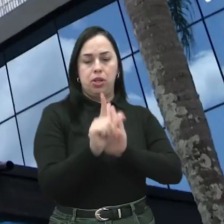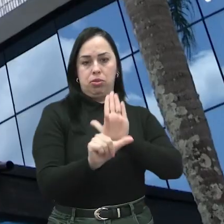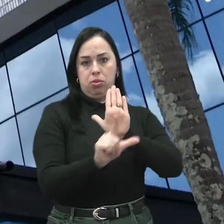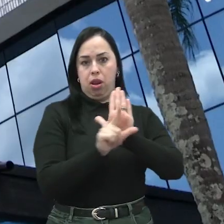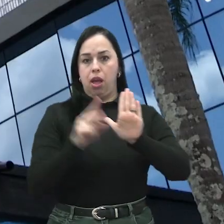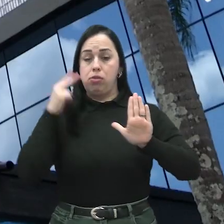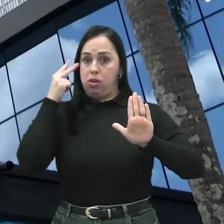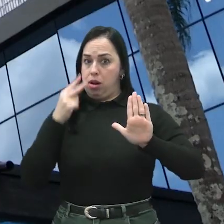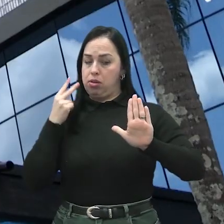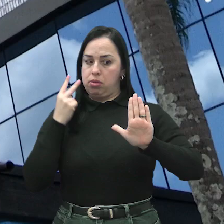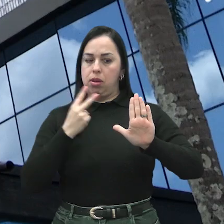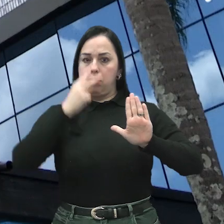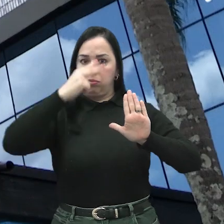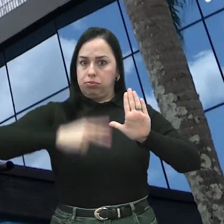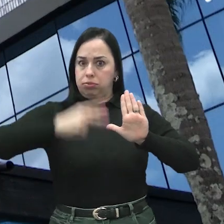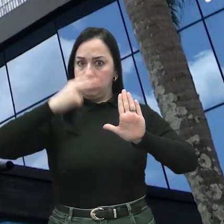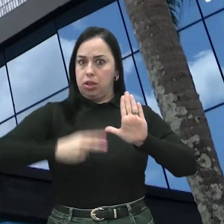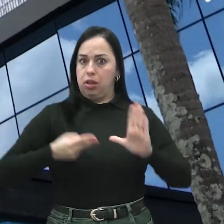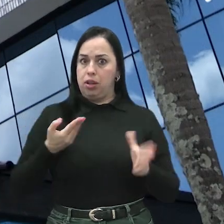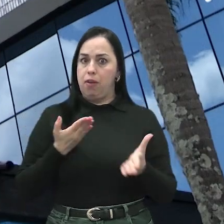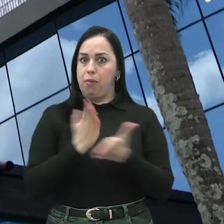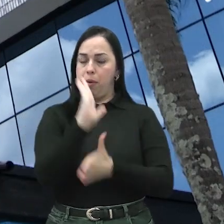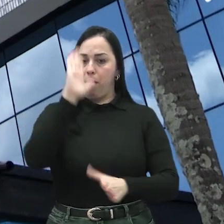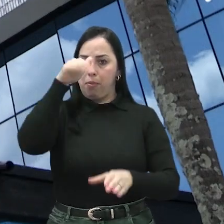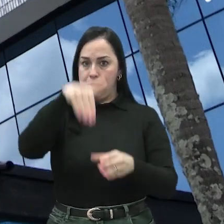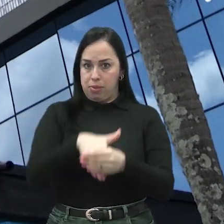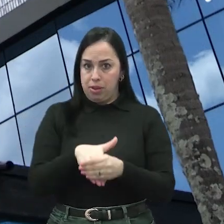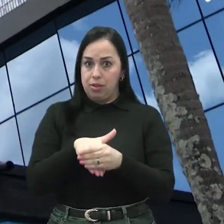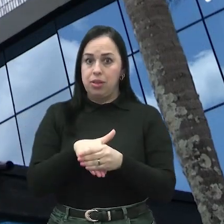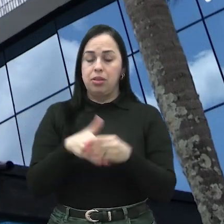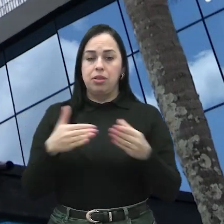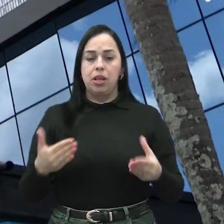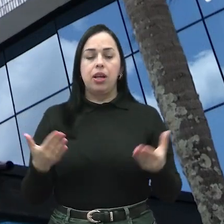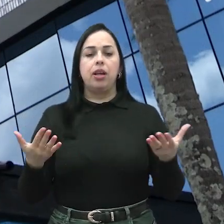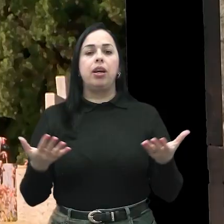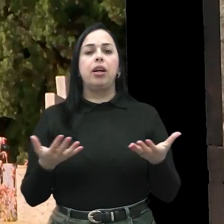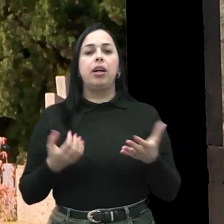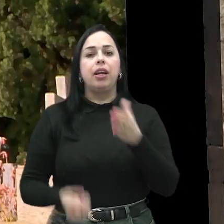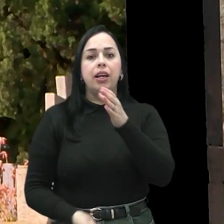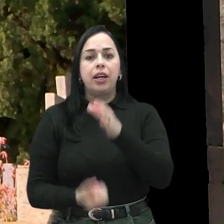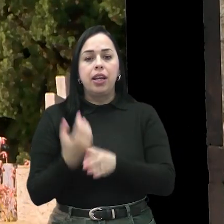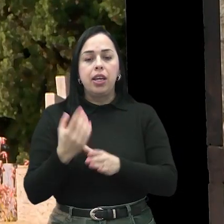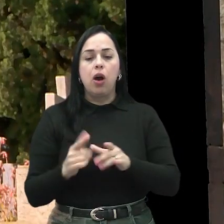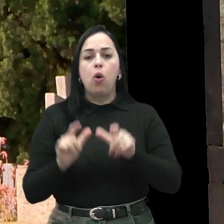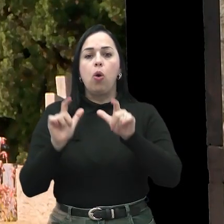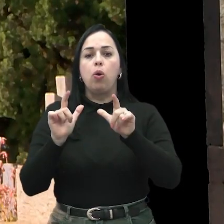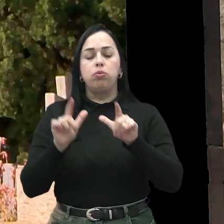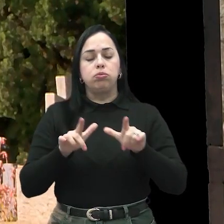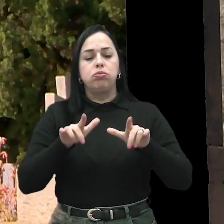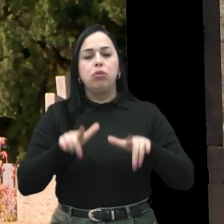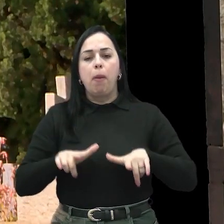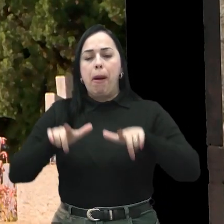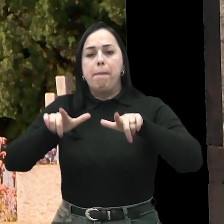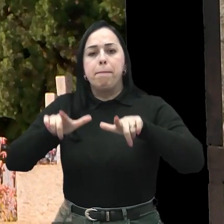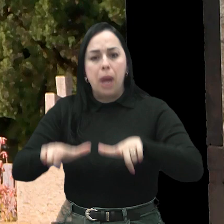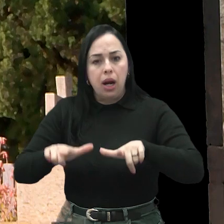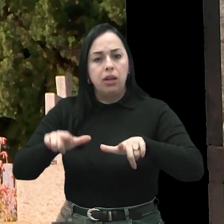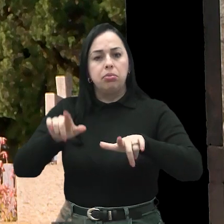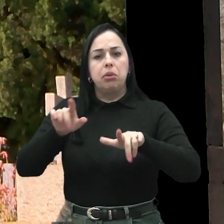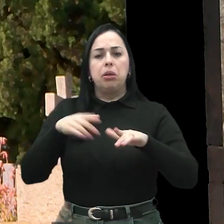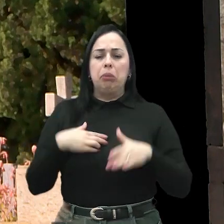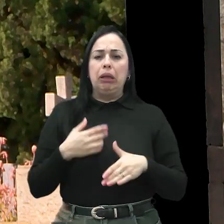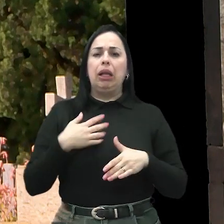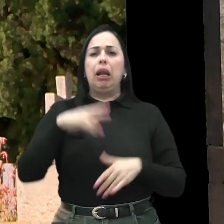momento, a Câmara aprovou um projeto de lei que cria na cidade um memorial destinado ao sepultamento